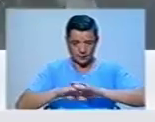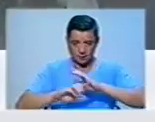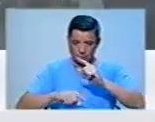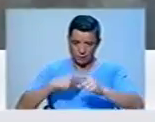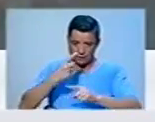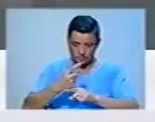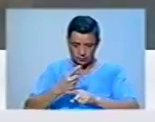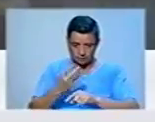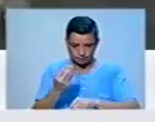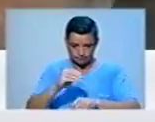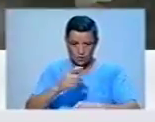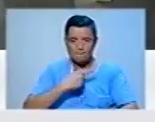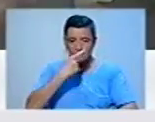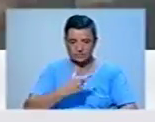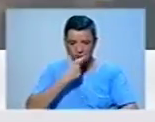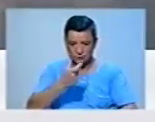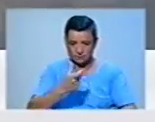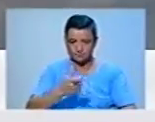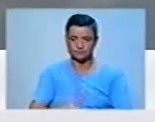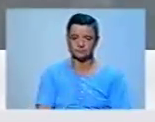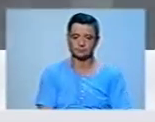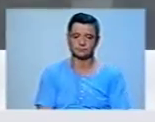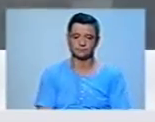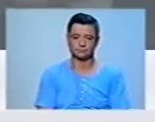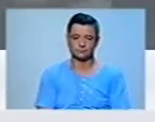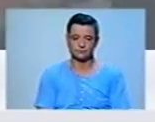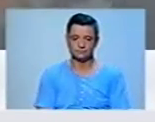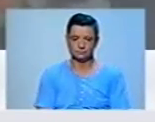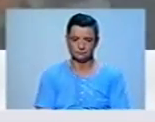para o colocarmos nos pastéis. Vamos